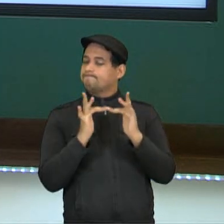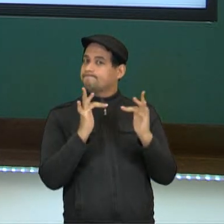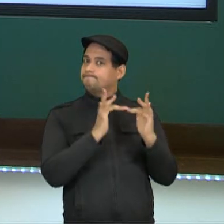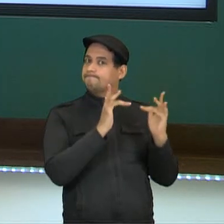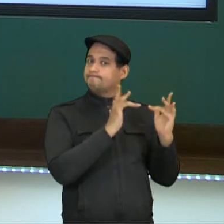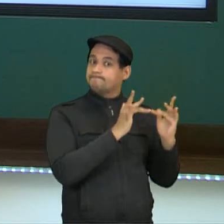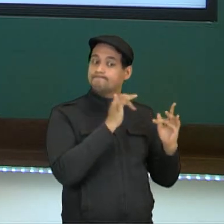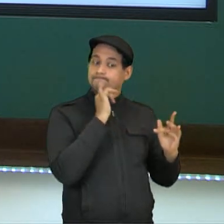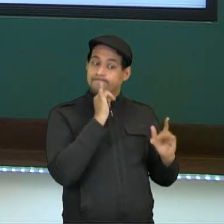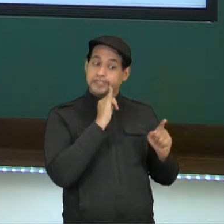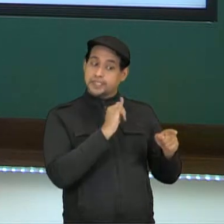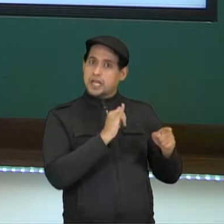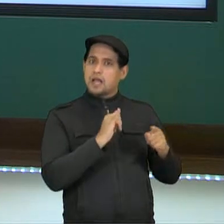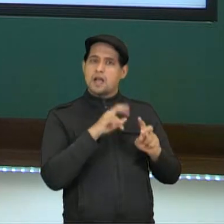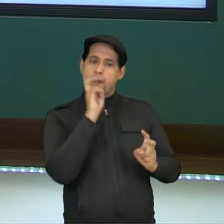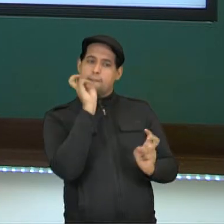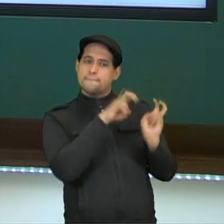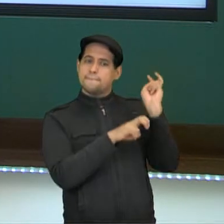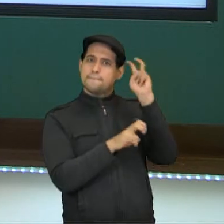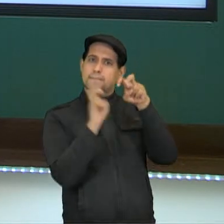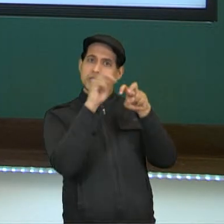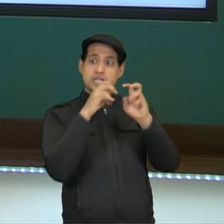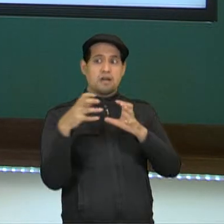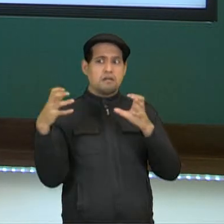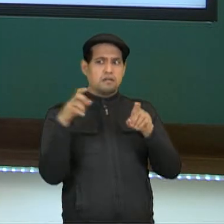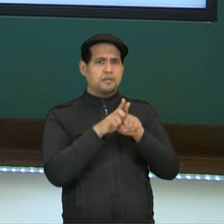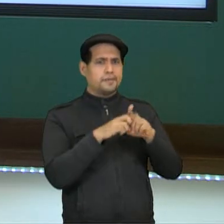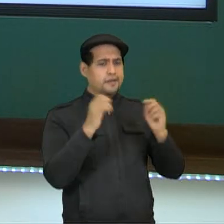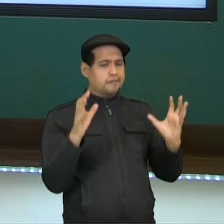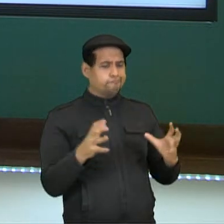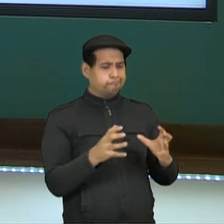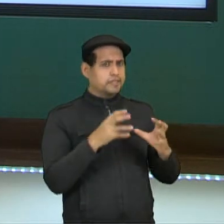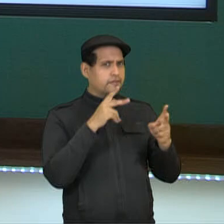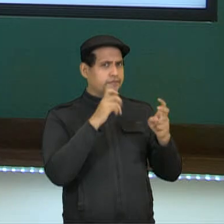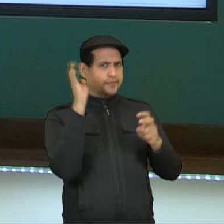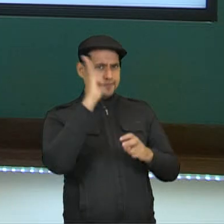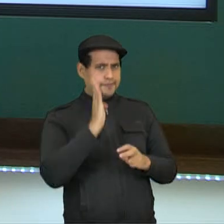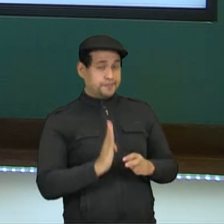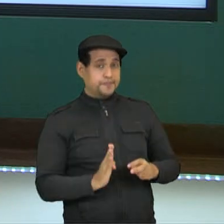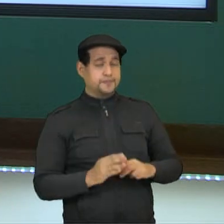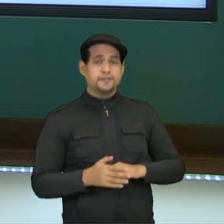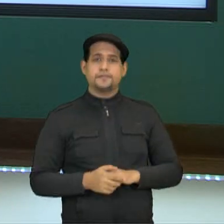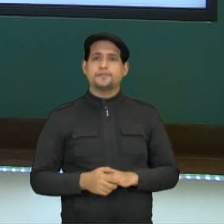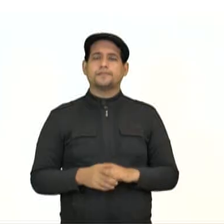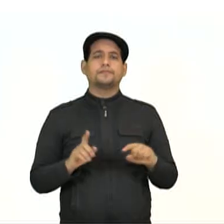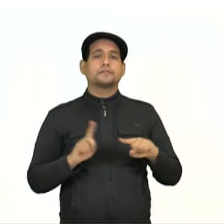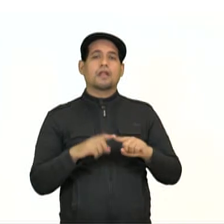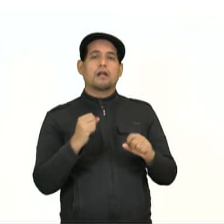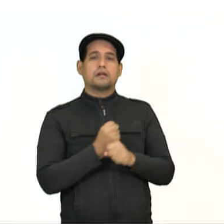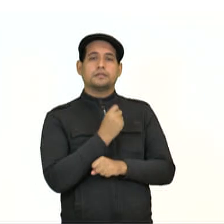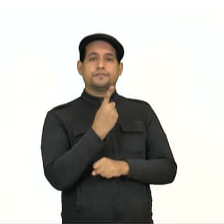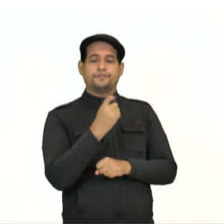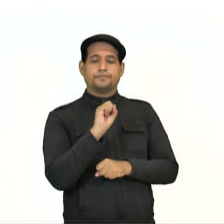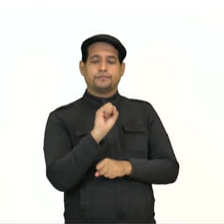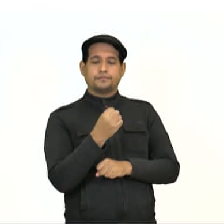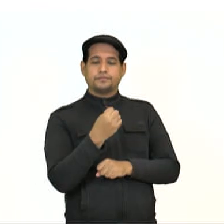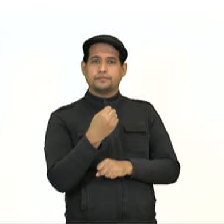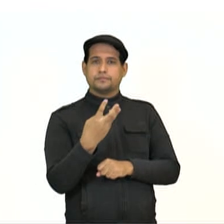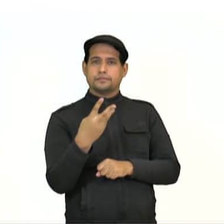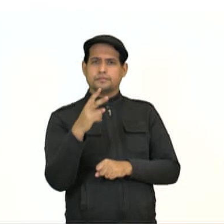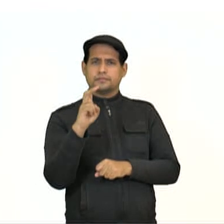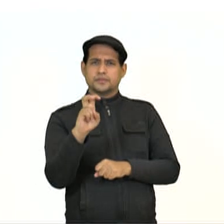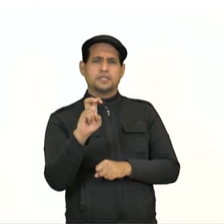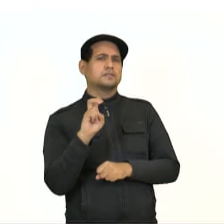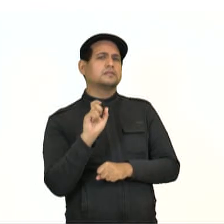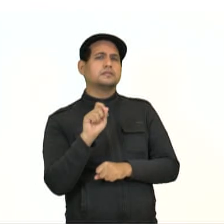o fóssil da preguiça gigante e a preguiça que ele relatou ou que ele visualizou no Brasil. E aí, em 1835,